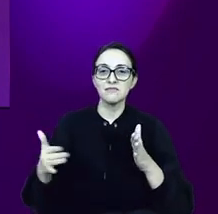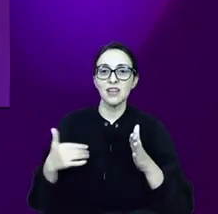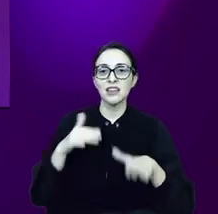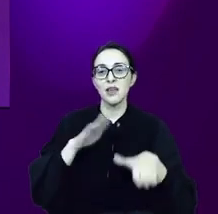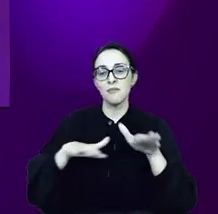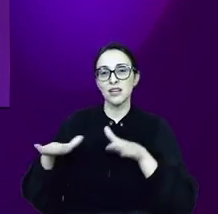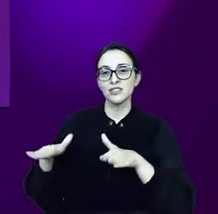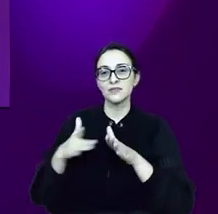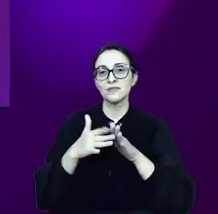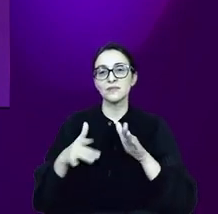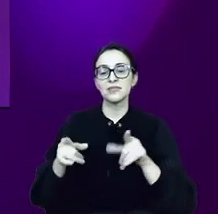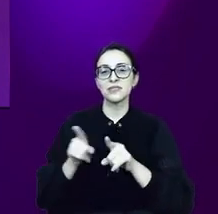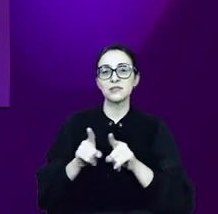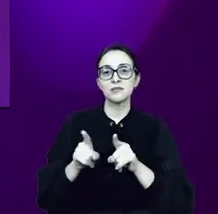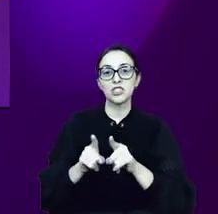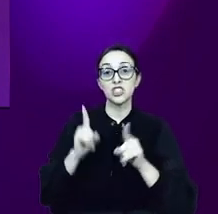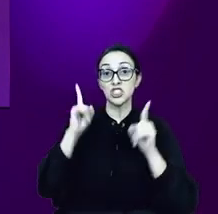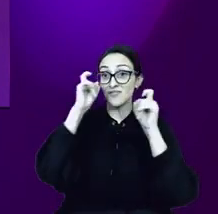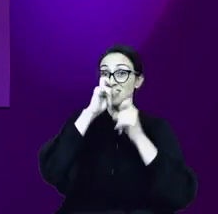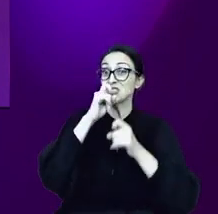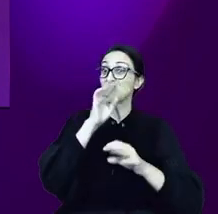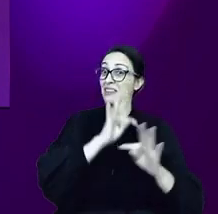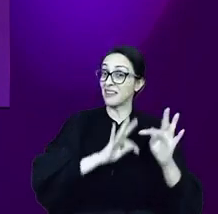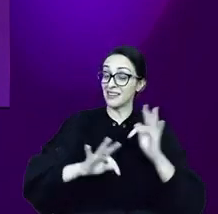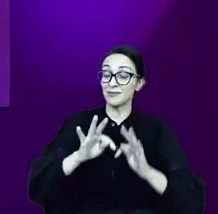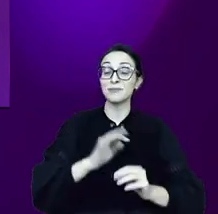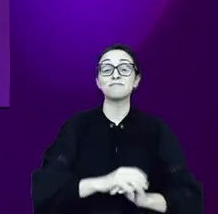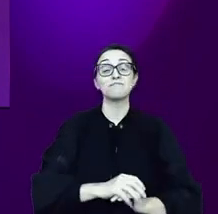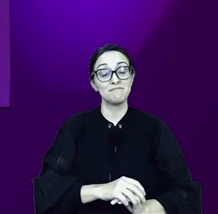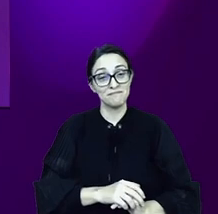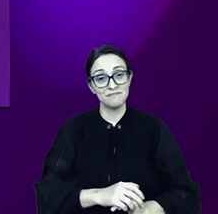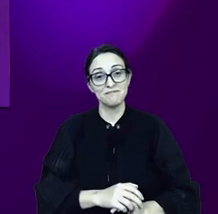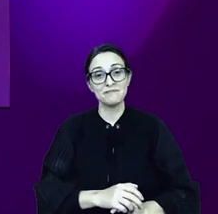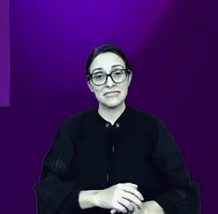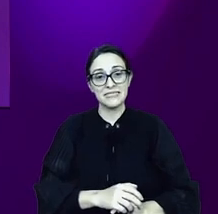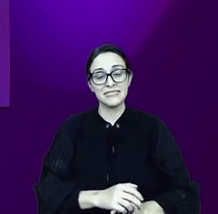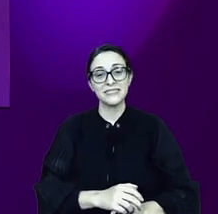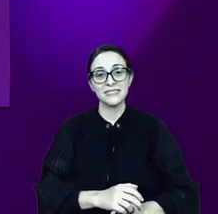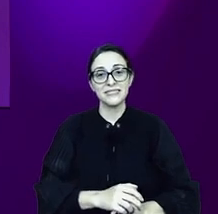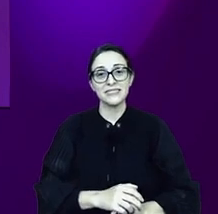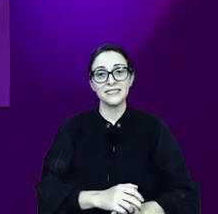grau, e de difícil tratamento, né?